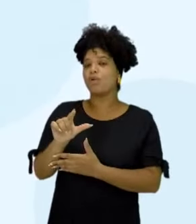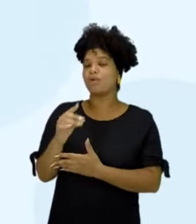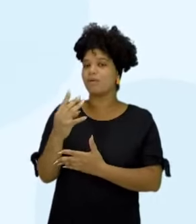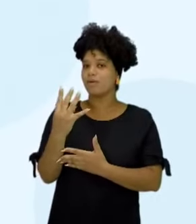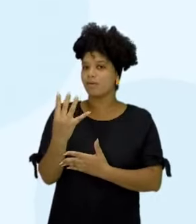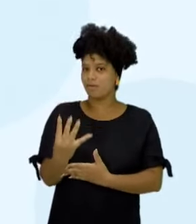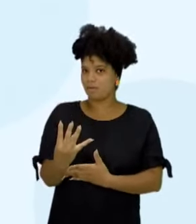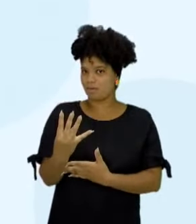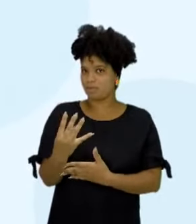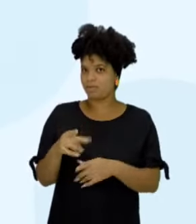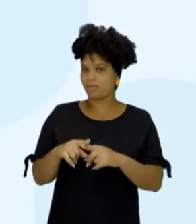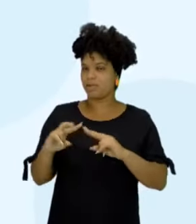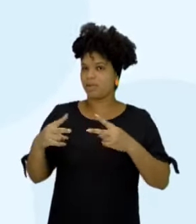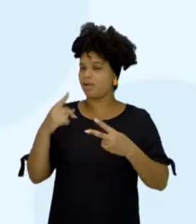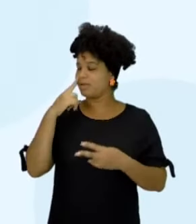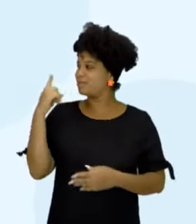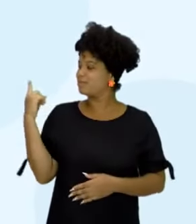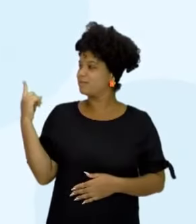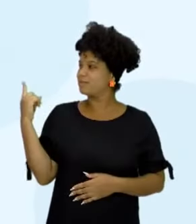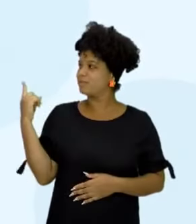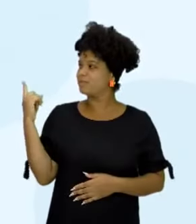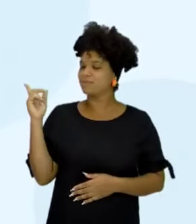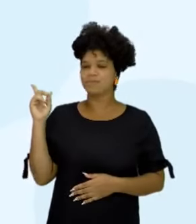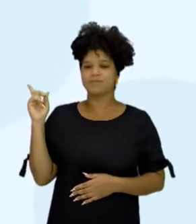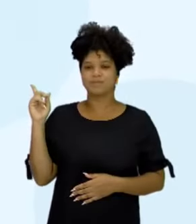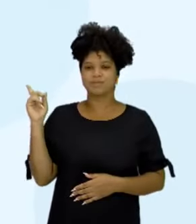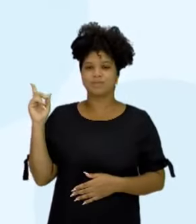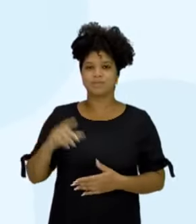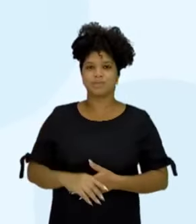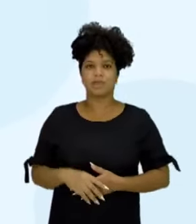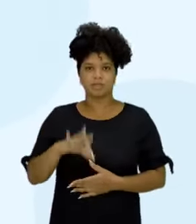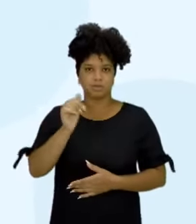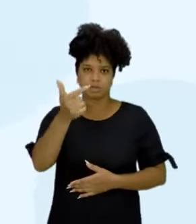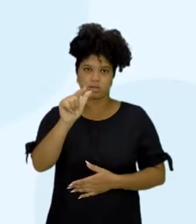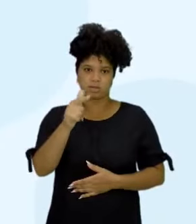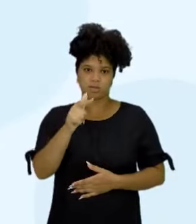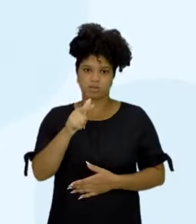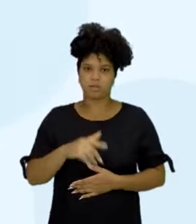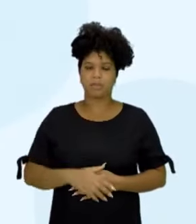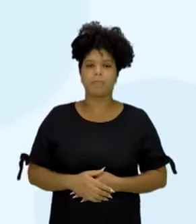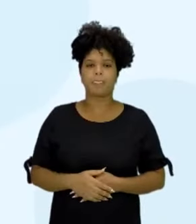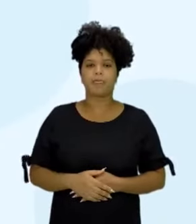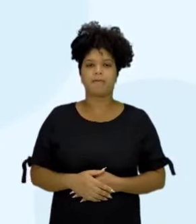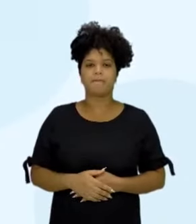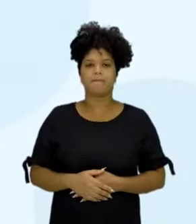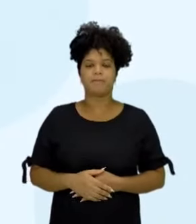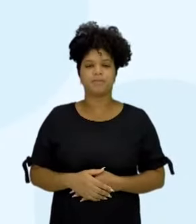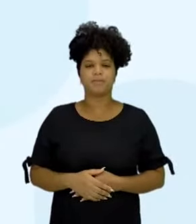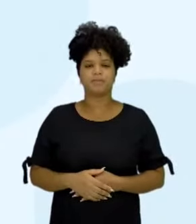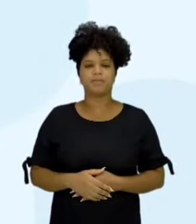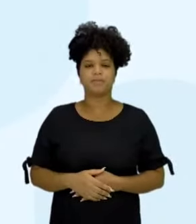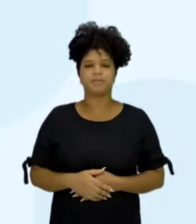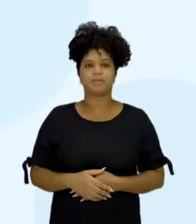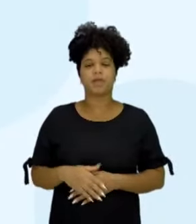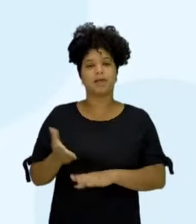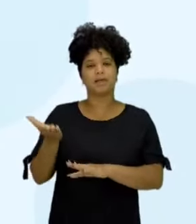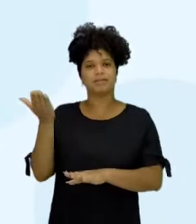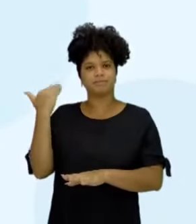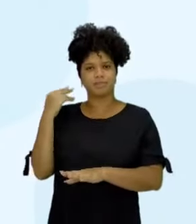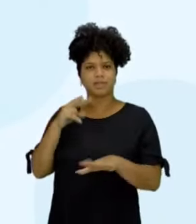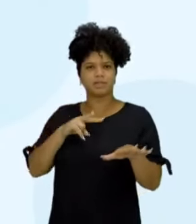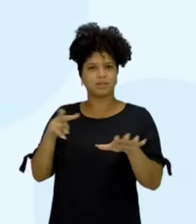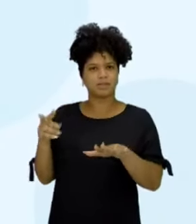4, o link está aí na tela para quem ainda não tem o material físico, ok? Ok. Previously, anteriormente, na